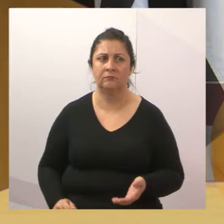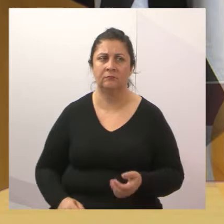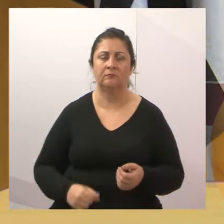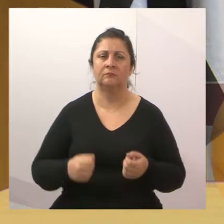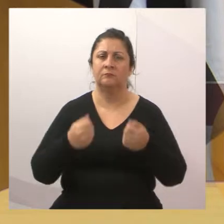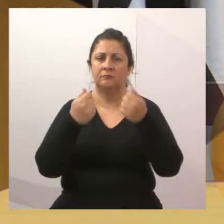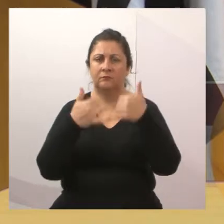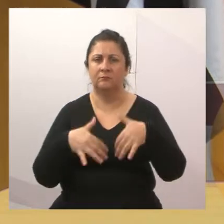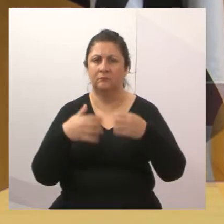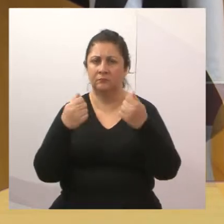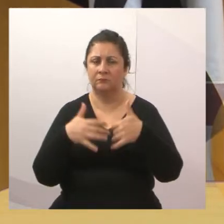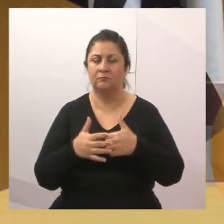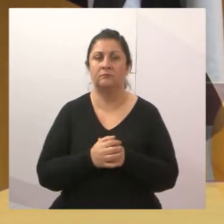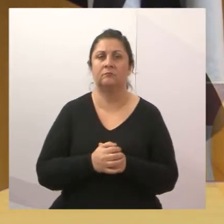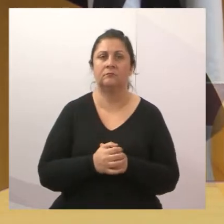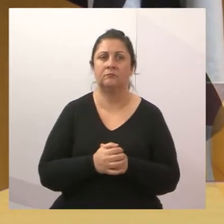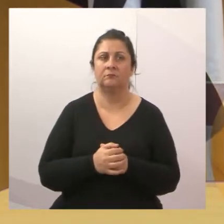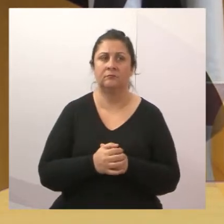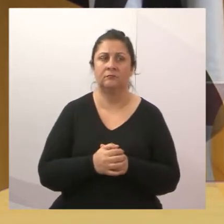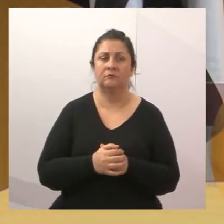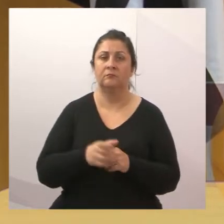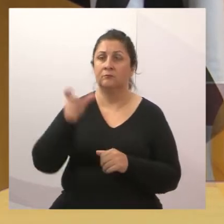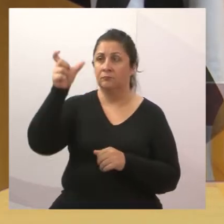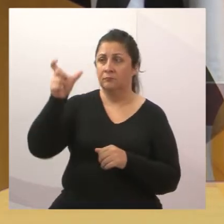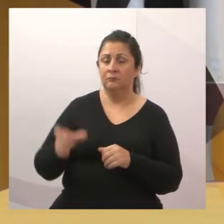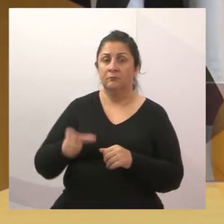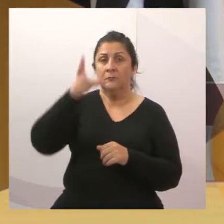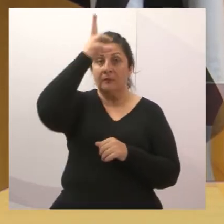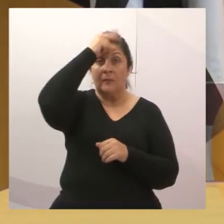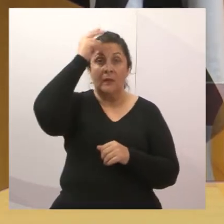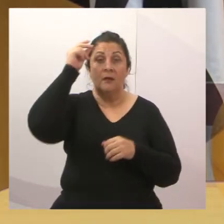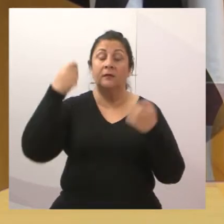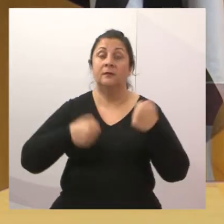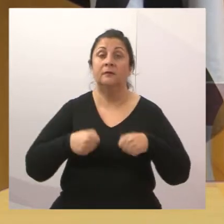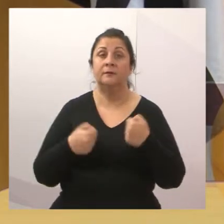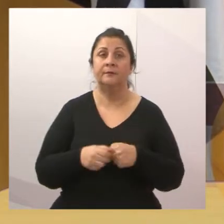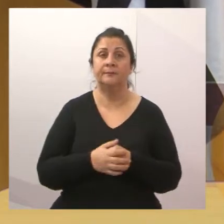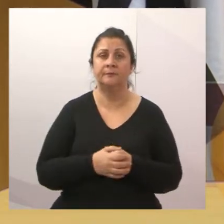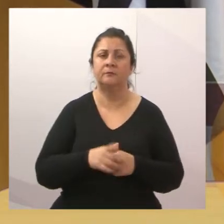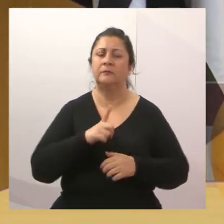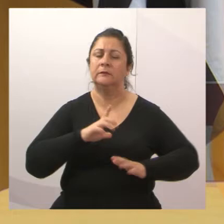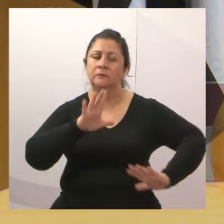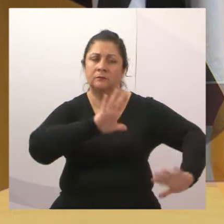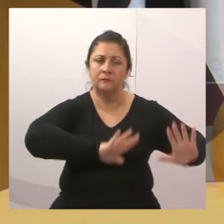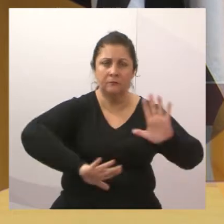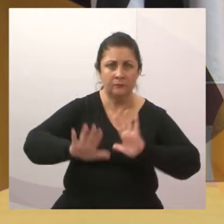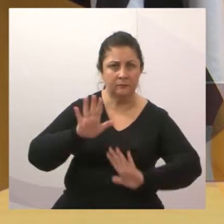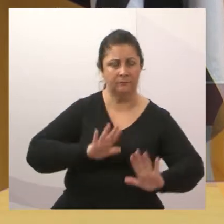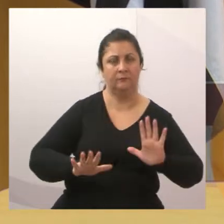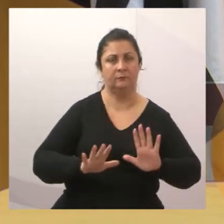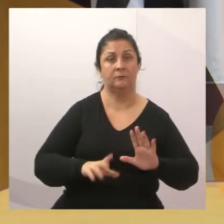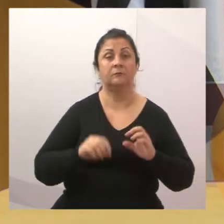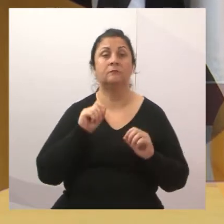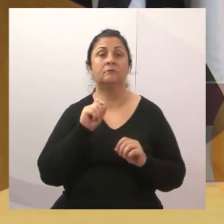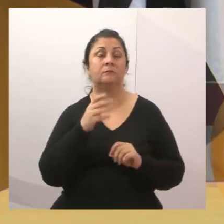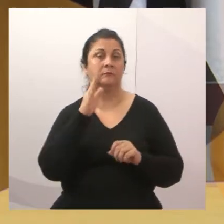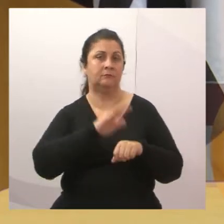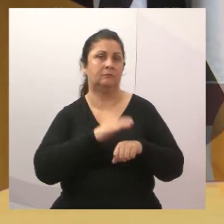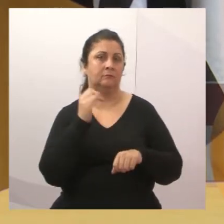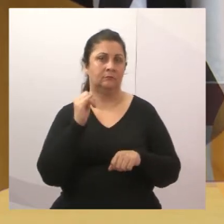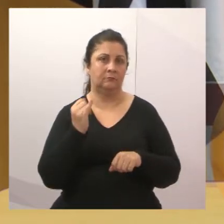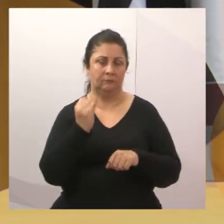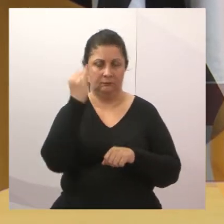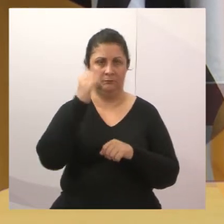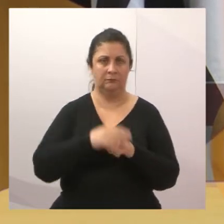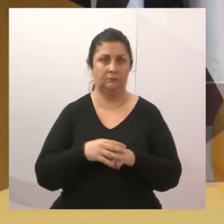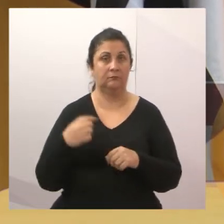a oportunidade com ele, foi de que o prefeito precisa realmente ter cuidado nas suas prioridades. Então, nós fazemos isso com